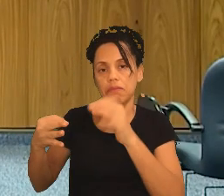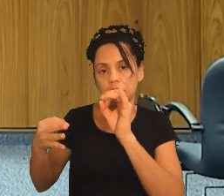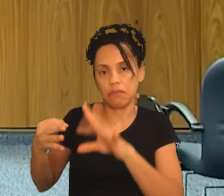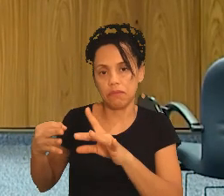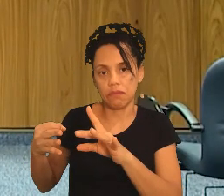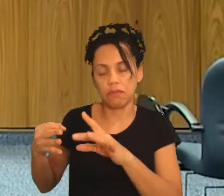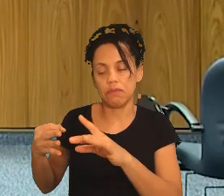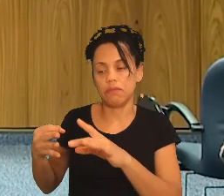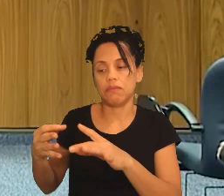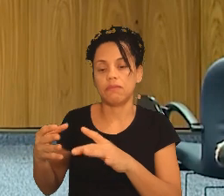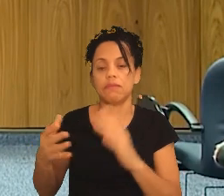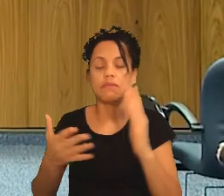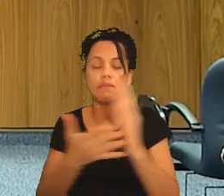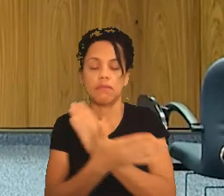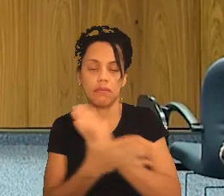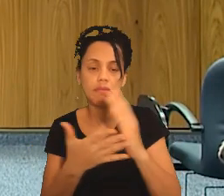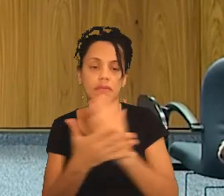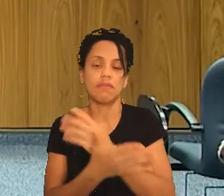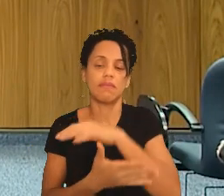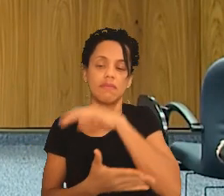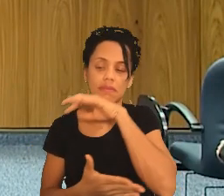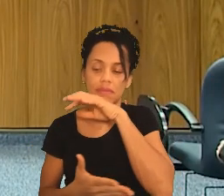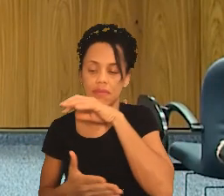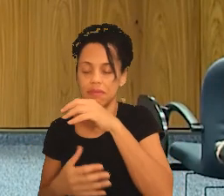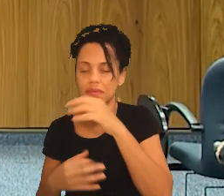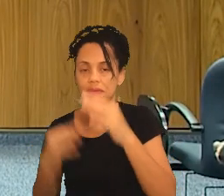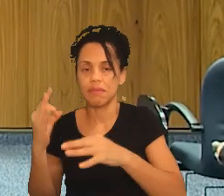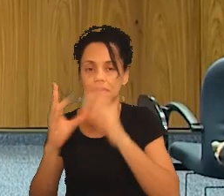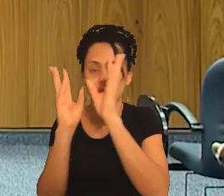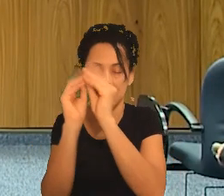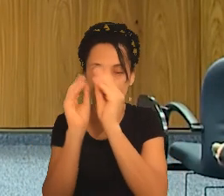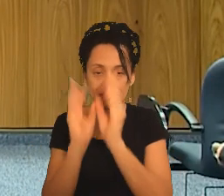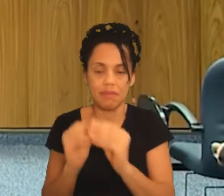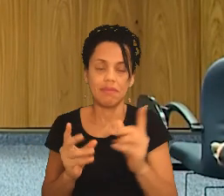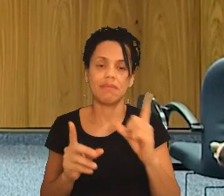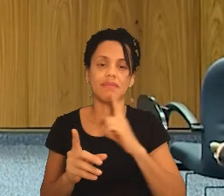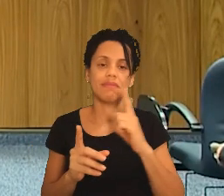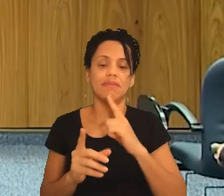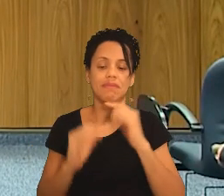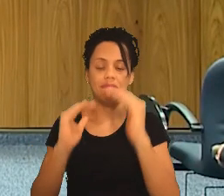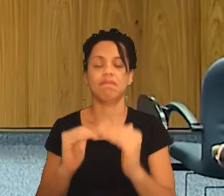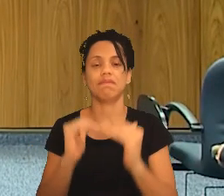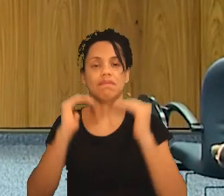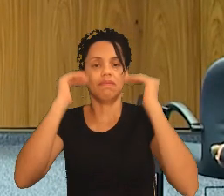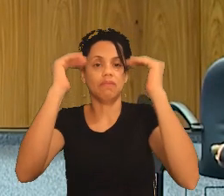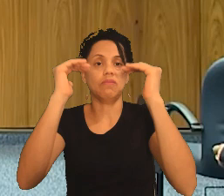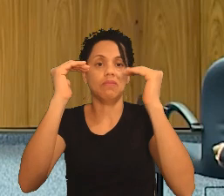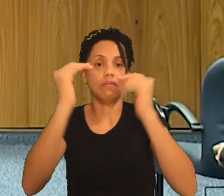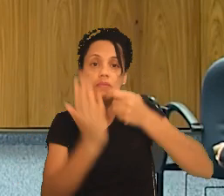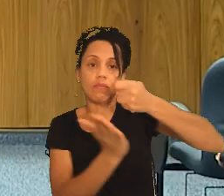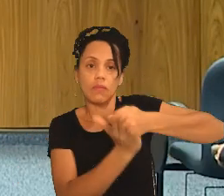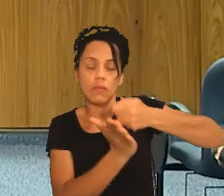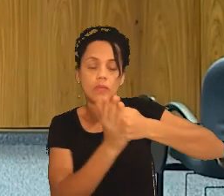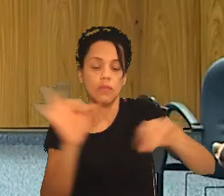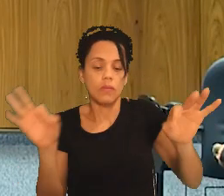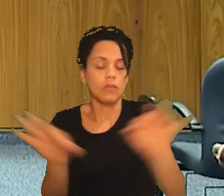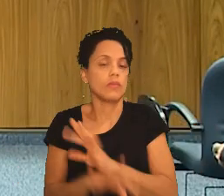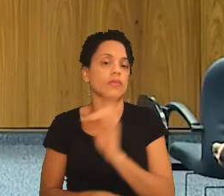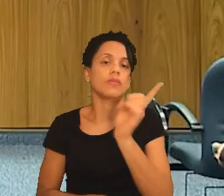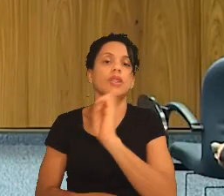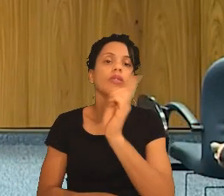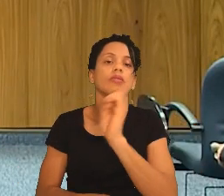que não exigir, né, como se faz hoje, né, como se tentou fazer, não só no